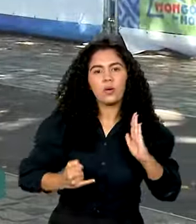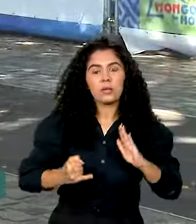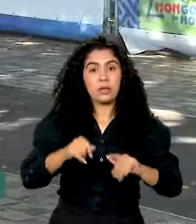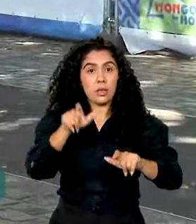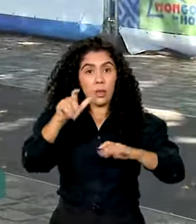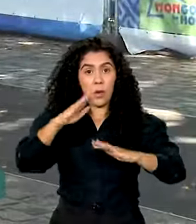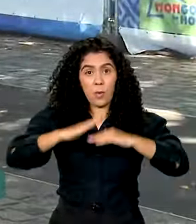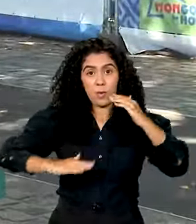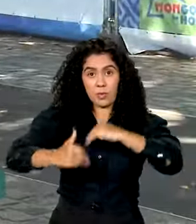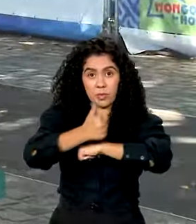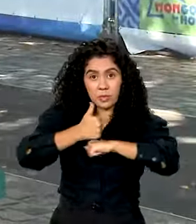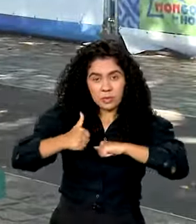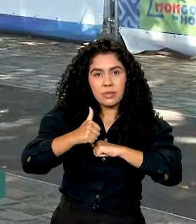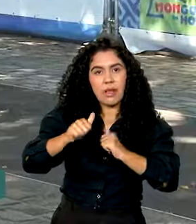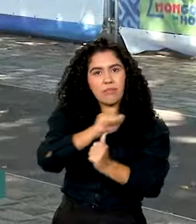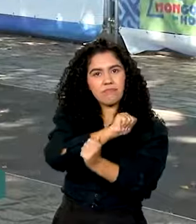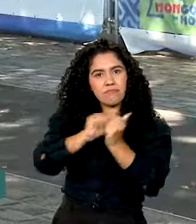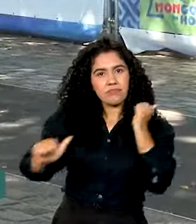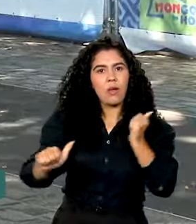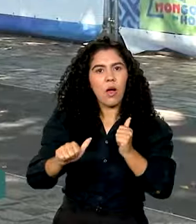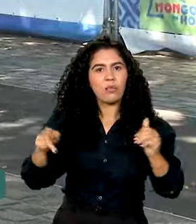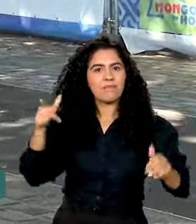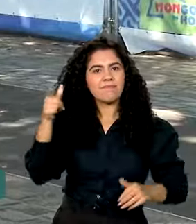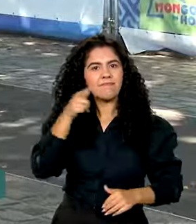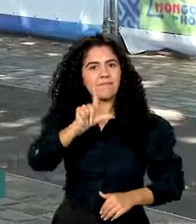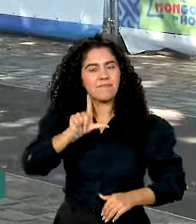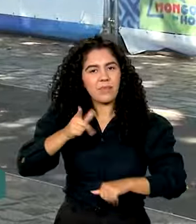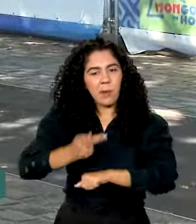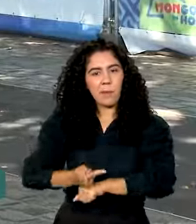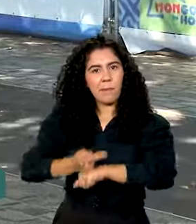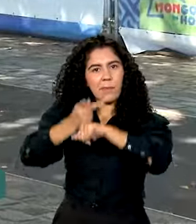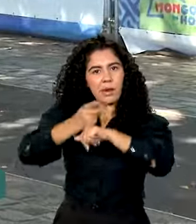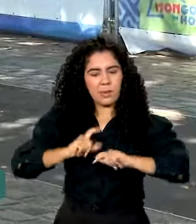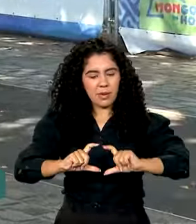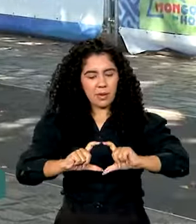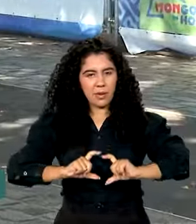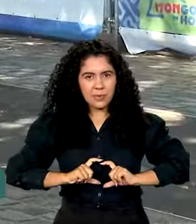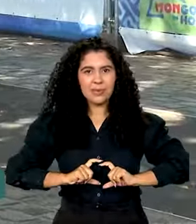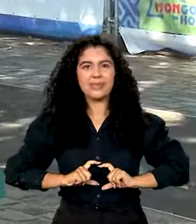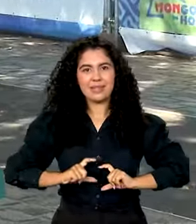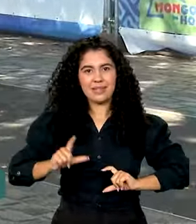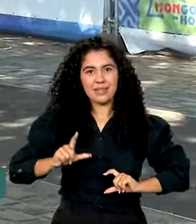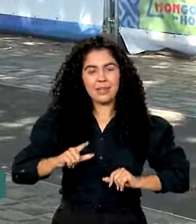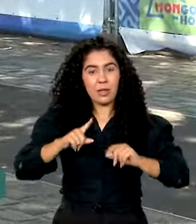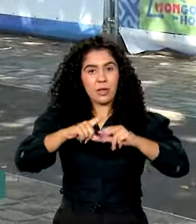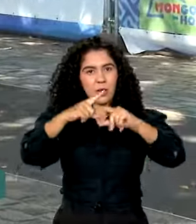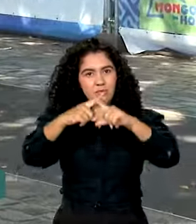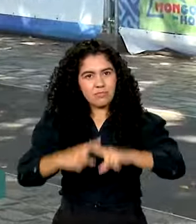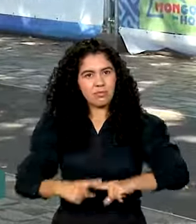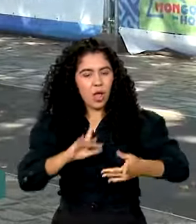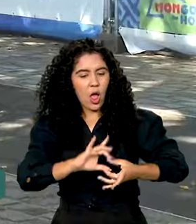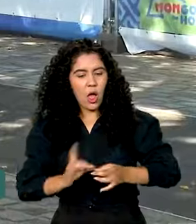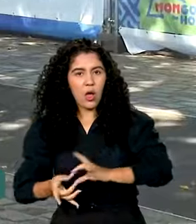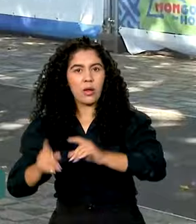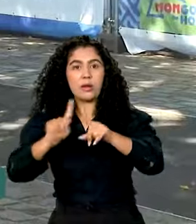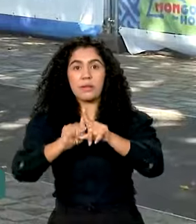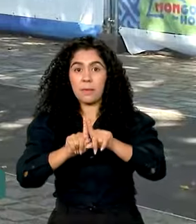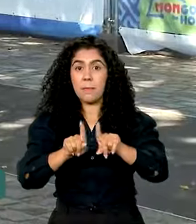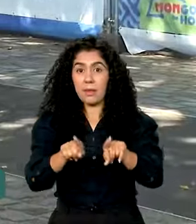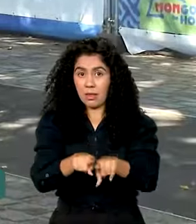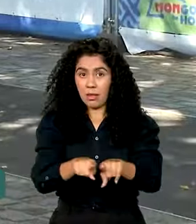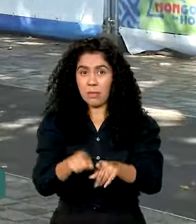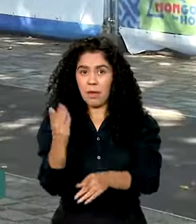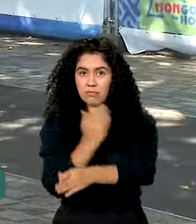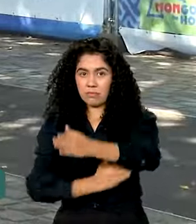atletas olímpicos e paralímpicos como premiação pela conquista de medalhas em Jogos Olímpicos e Paralímpicos. O